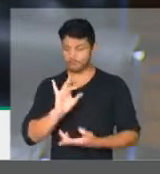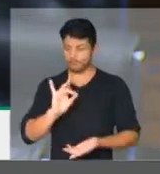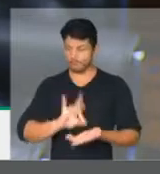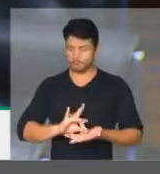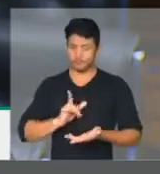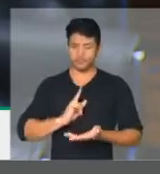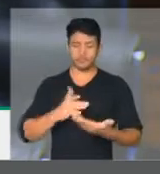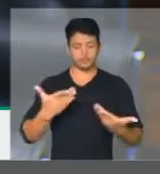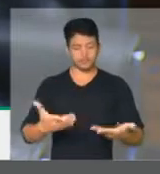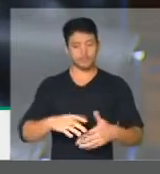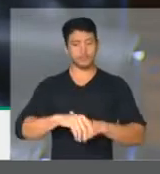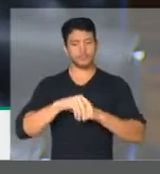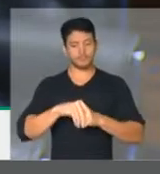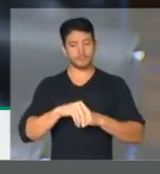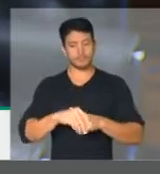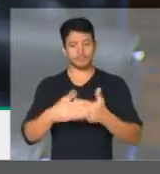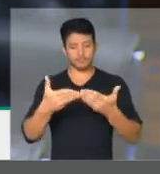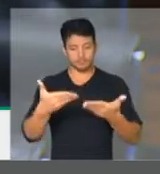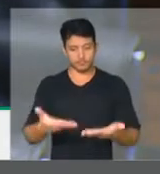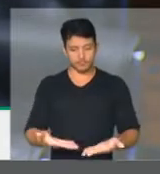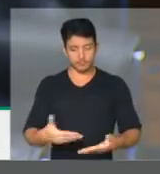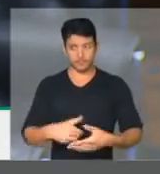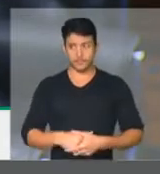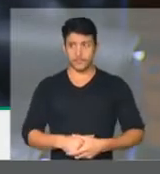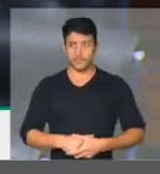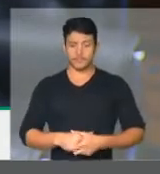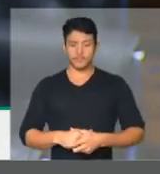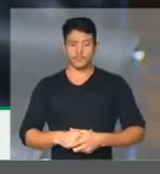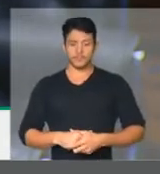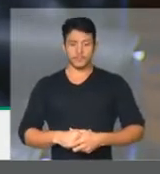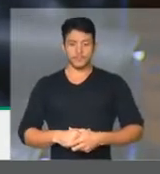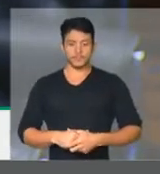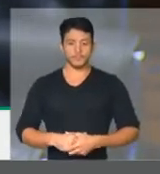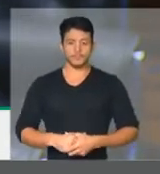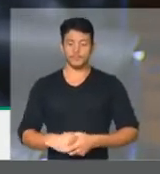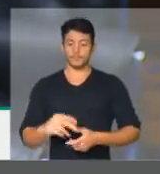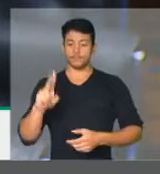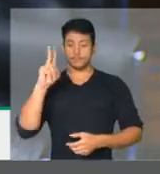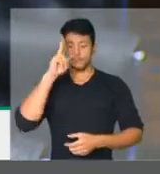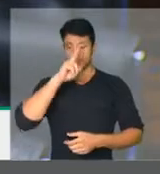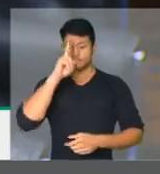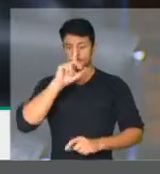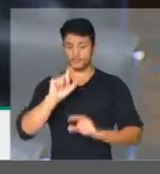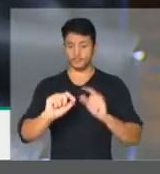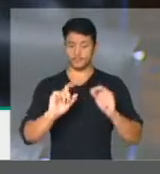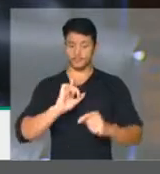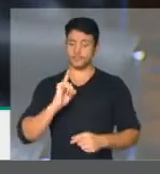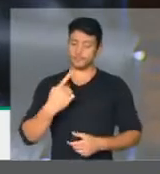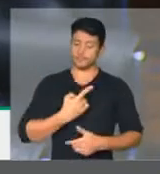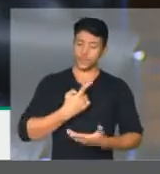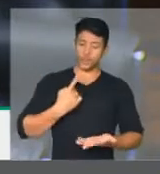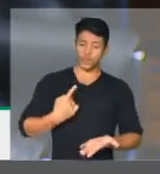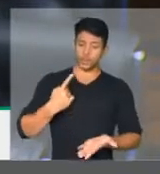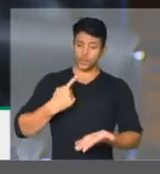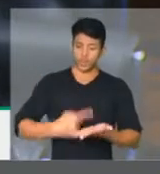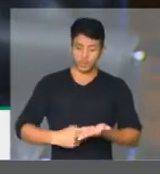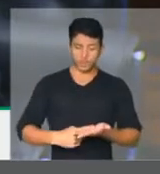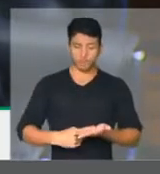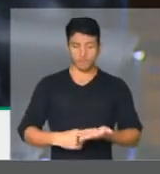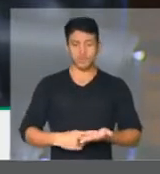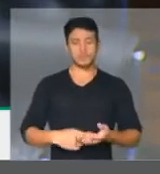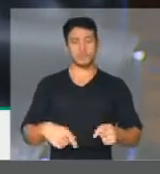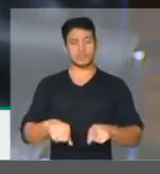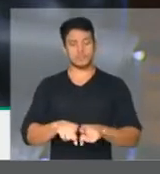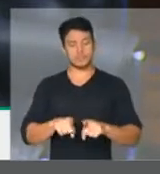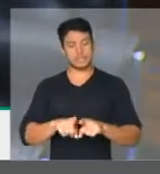cumprimento Vossa Excelência pela manifestação e reafirmamos o nosso compromisso, a nossa admiração e